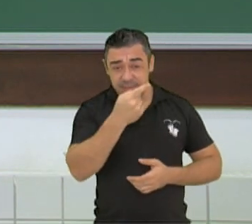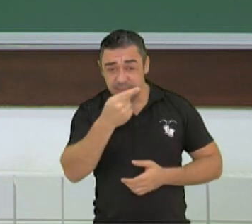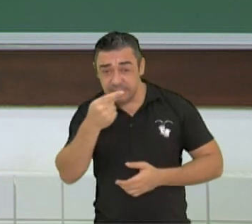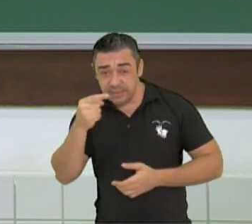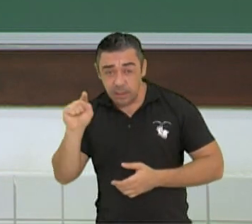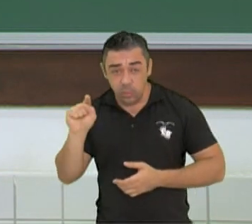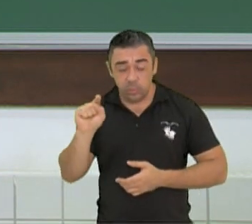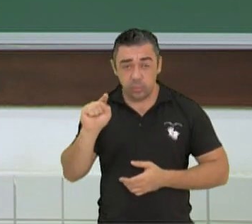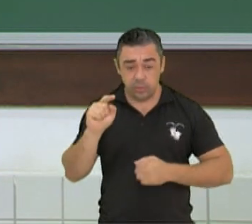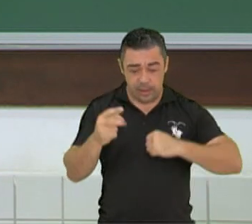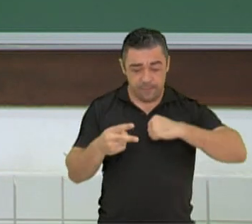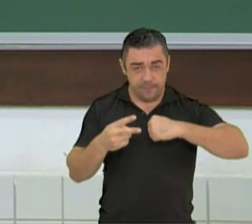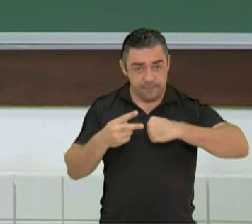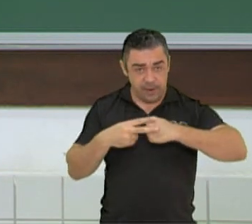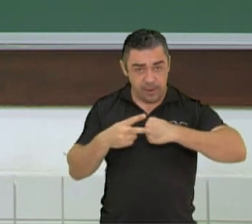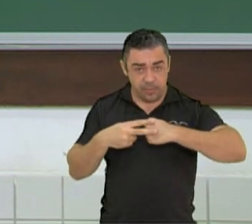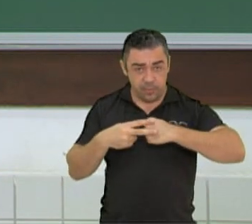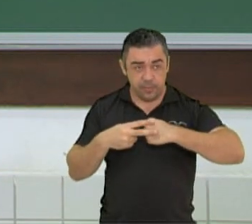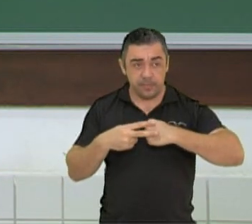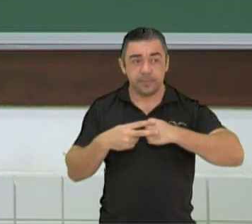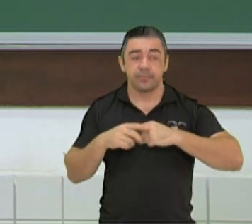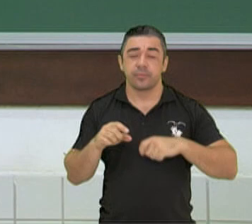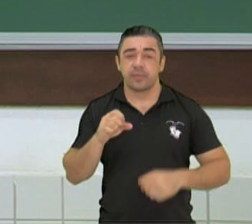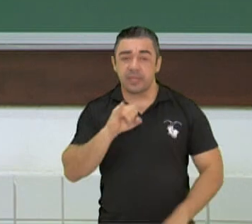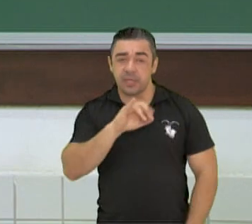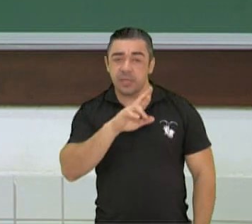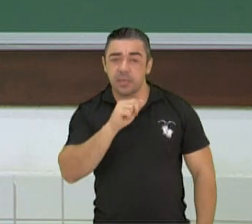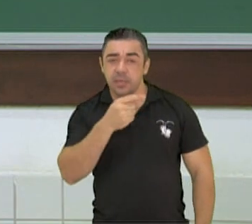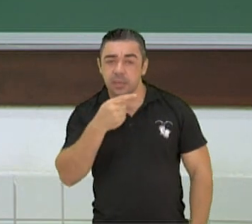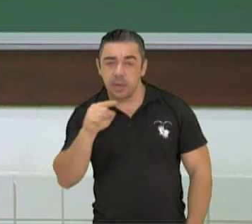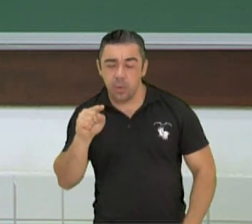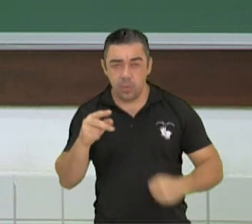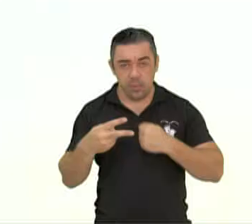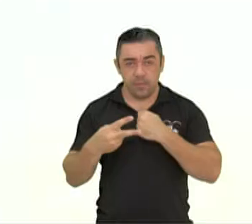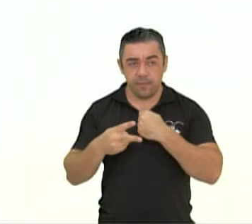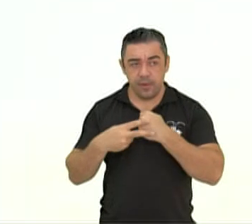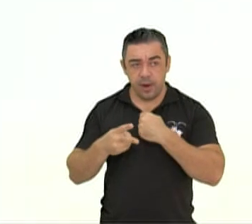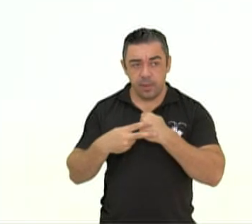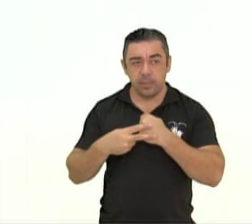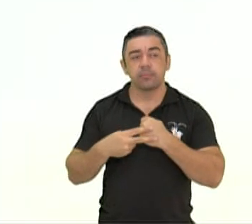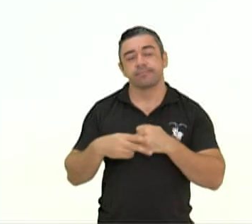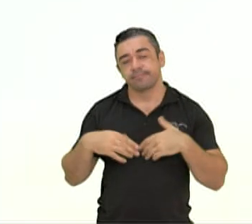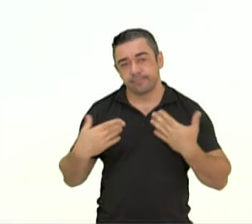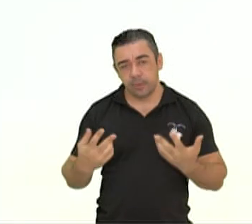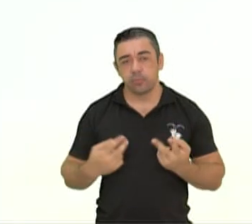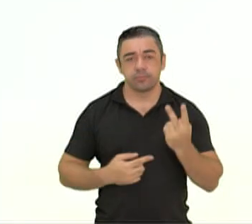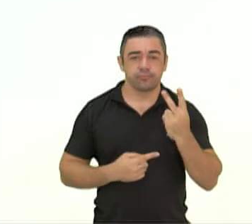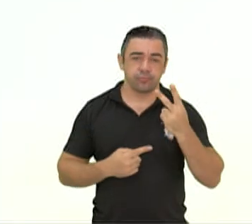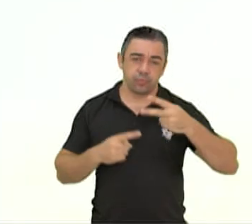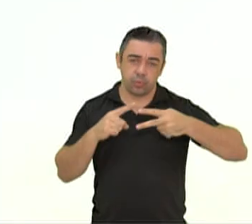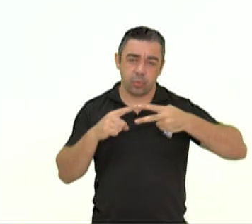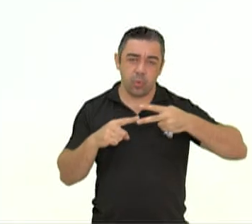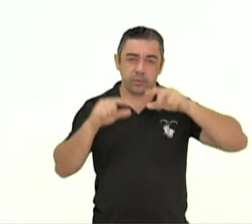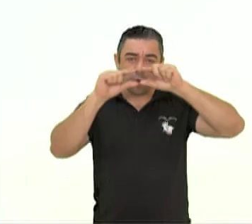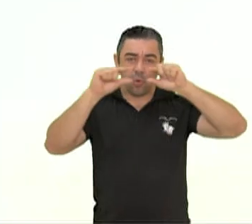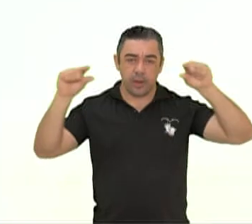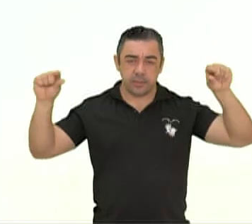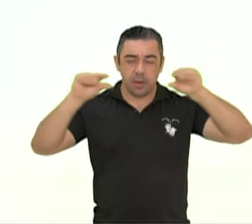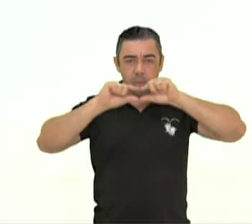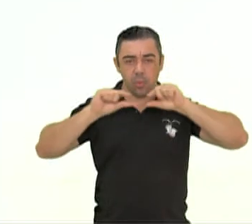palavras-chave, os verbos, diríamos. Então não tem como errar ali, né? Sem dúvida nenhuma,